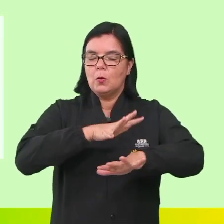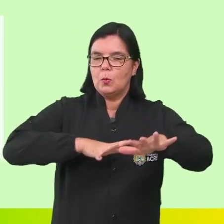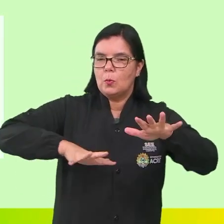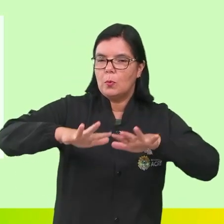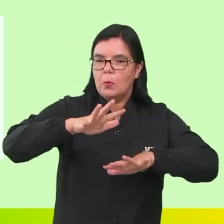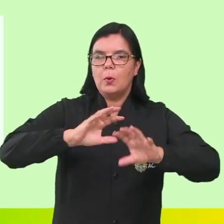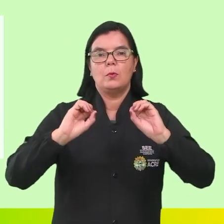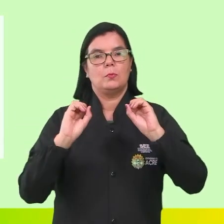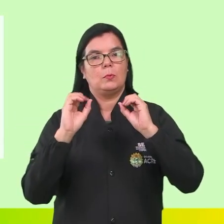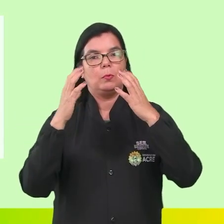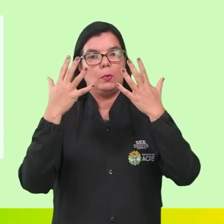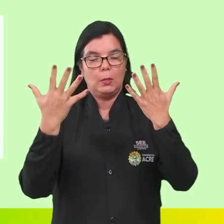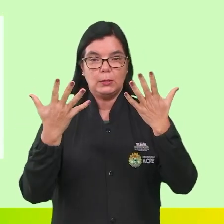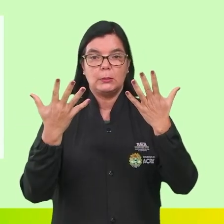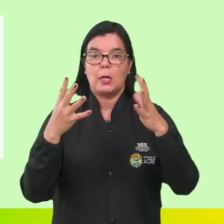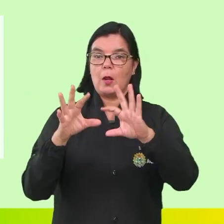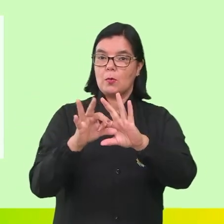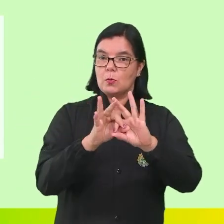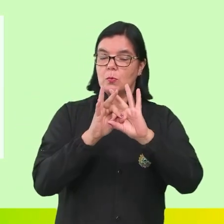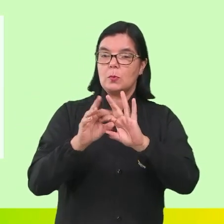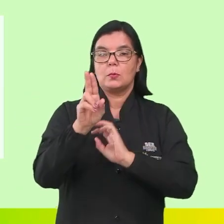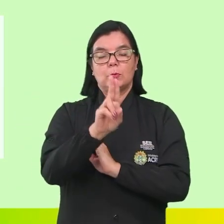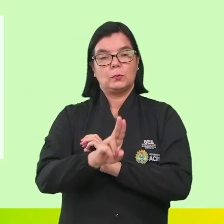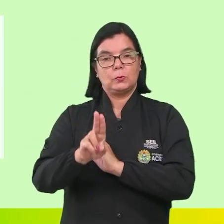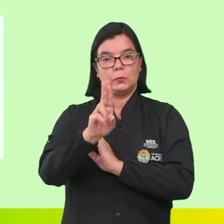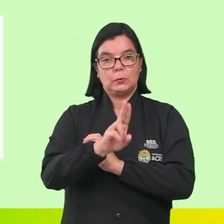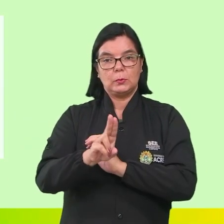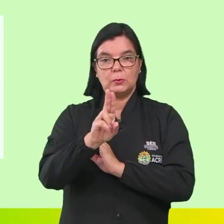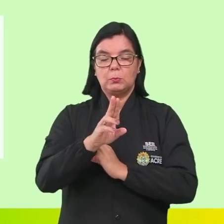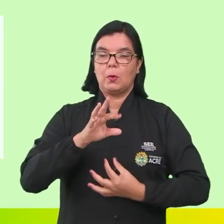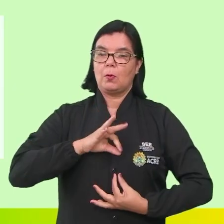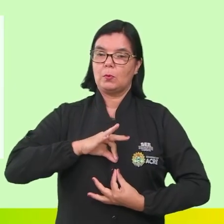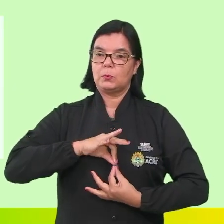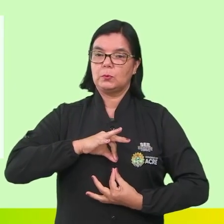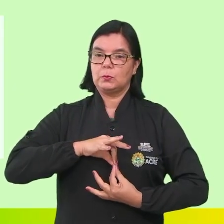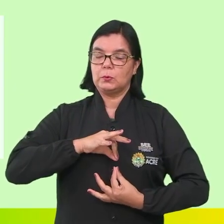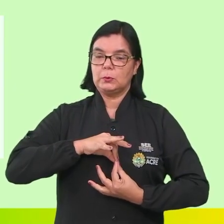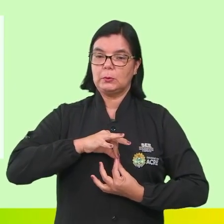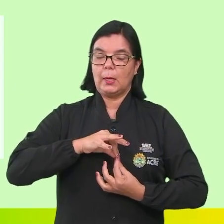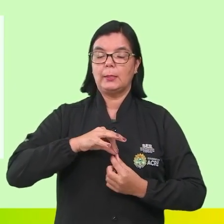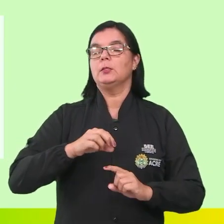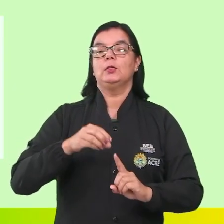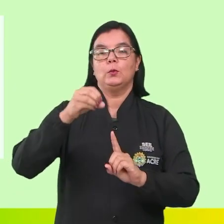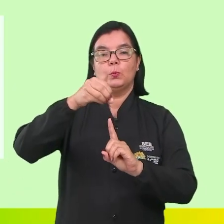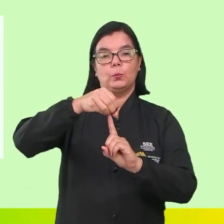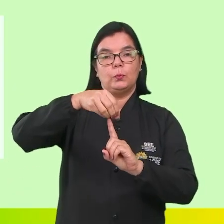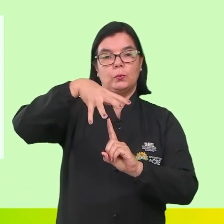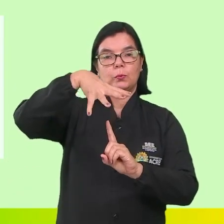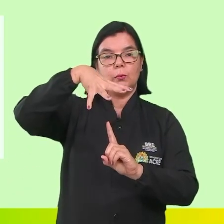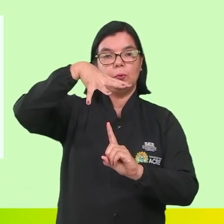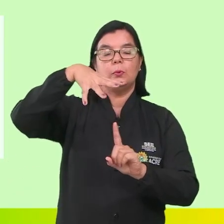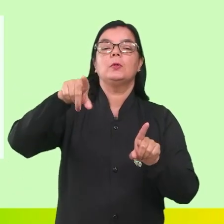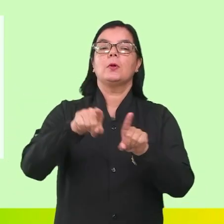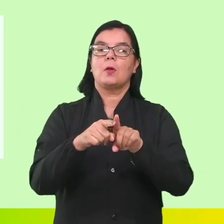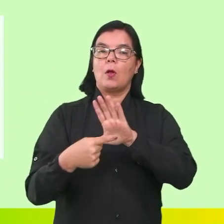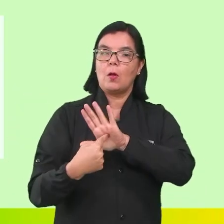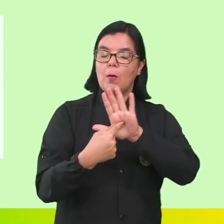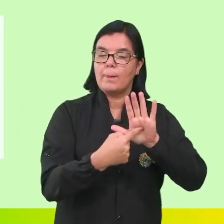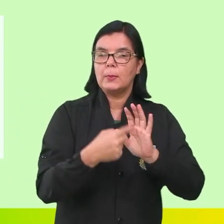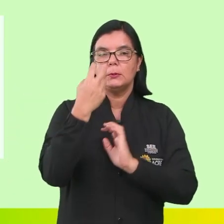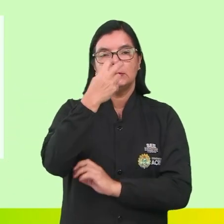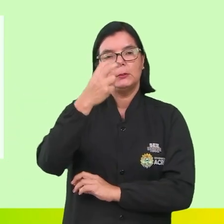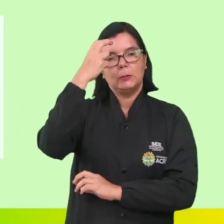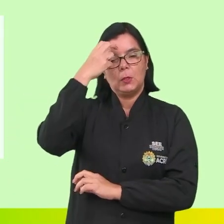rituais, cerimônias. Ela conecta os usuários a espíritos e ancestrais, representa